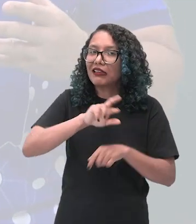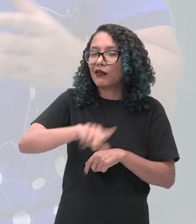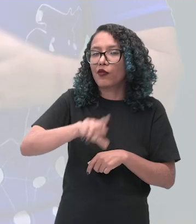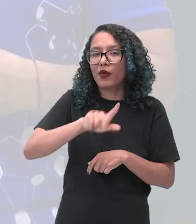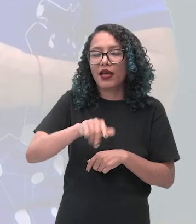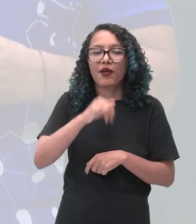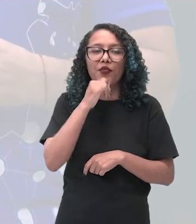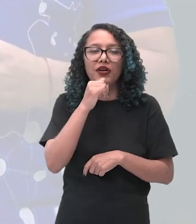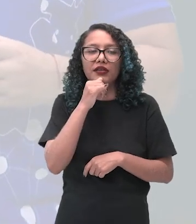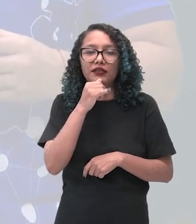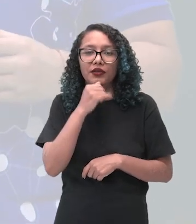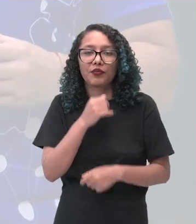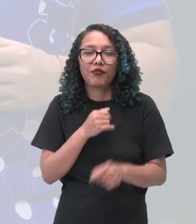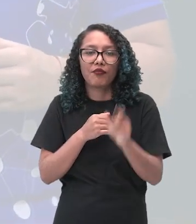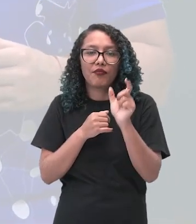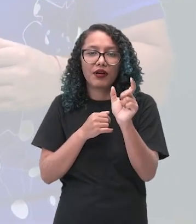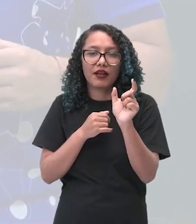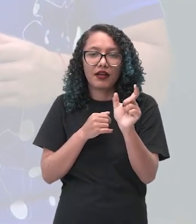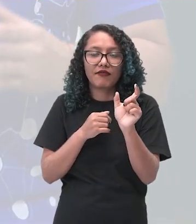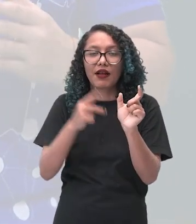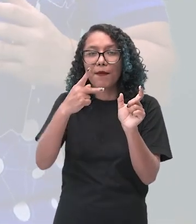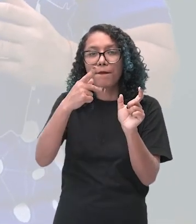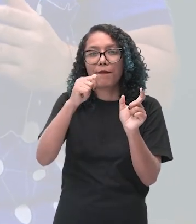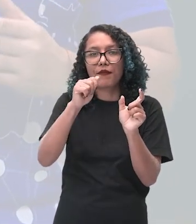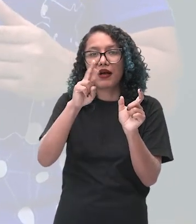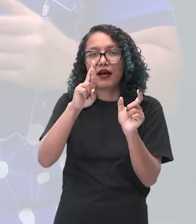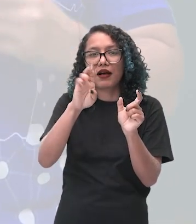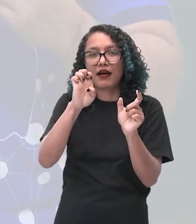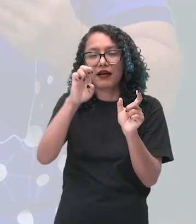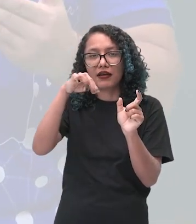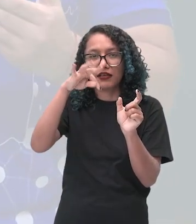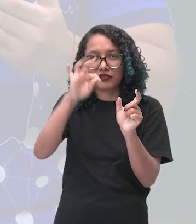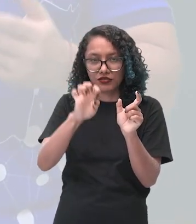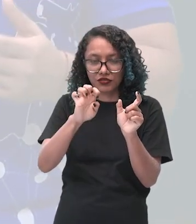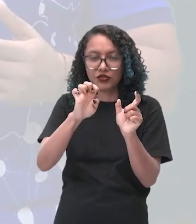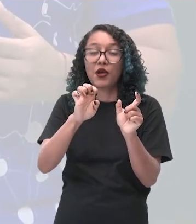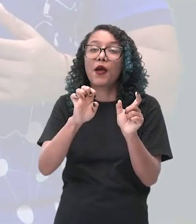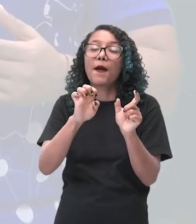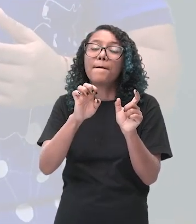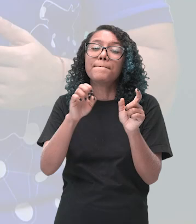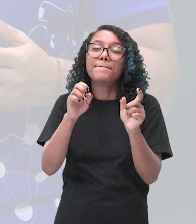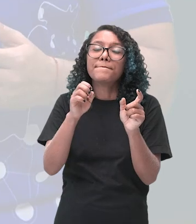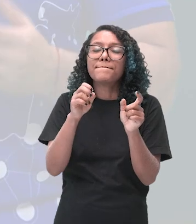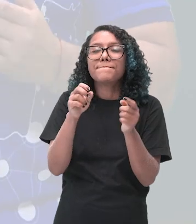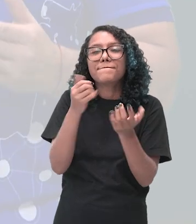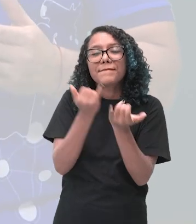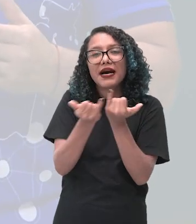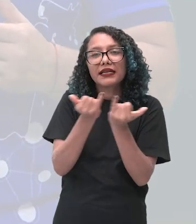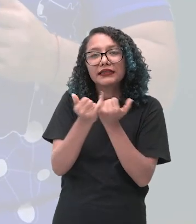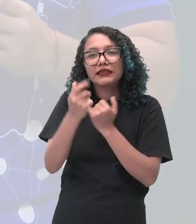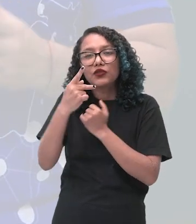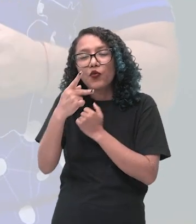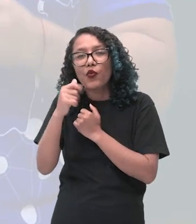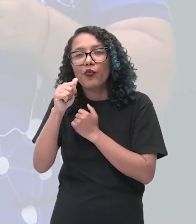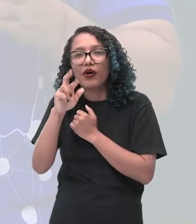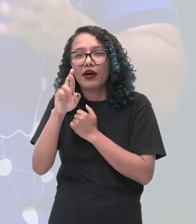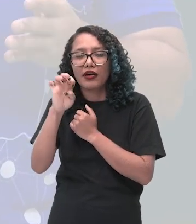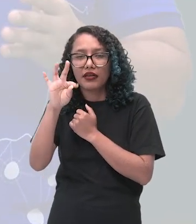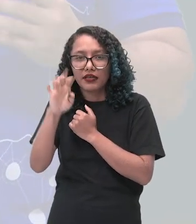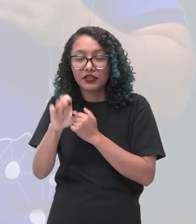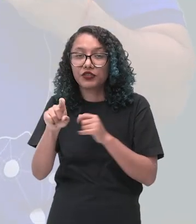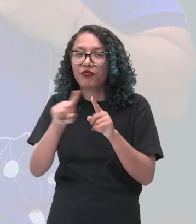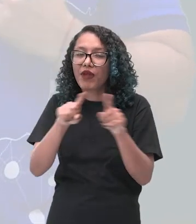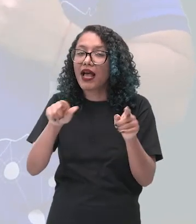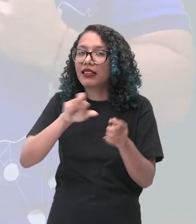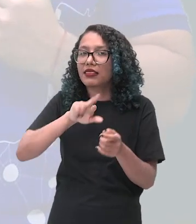parent. A palavra parent parece com parente, mas não é parente. São os